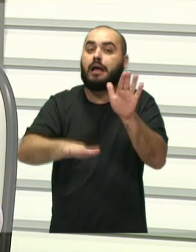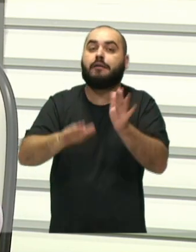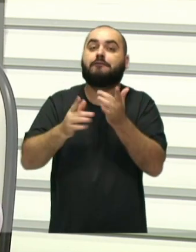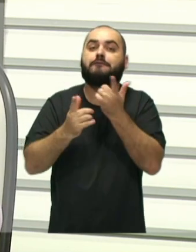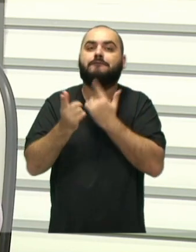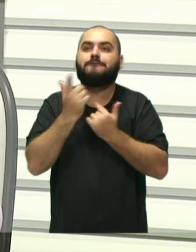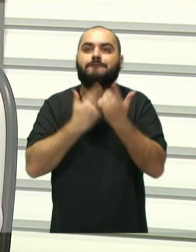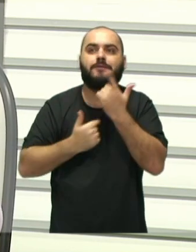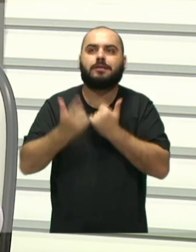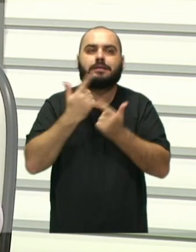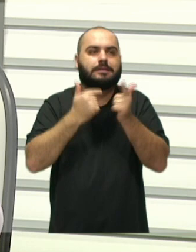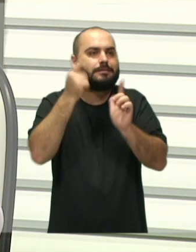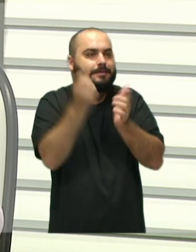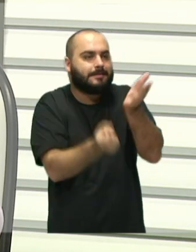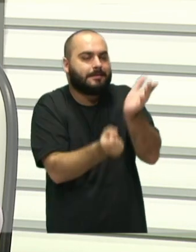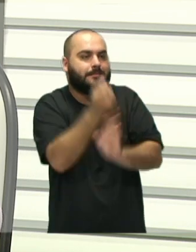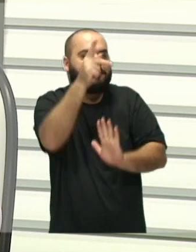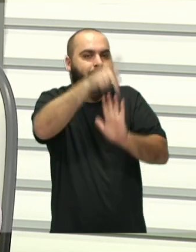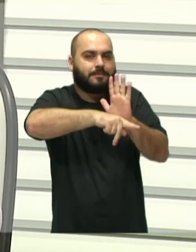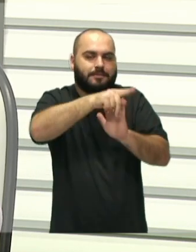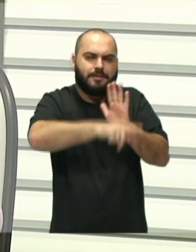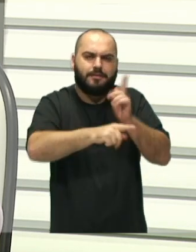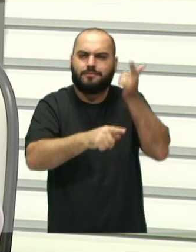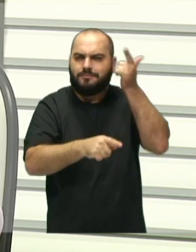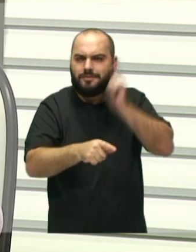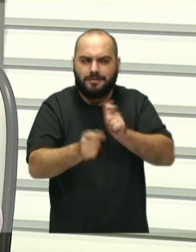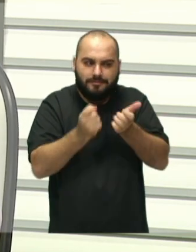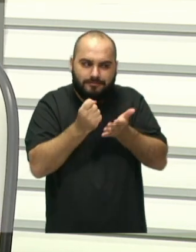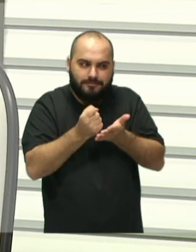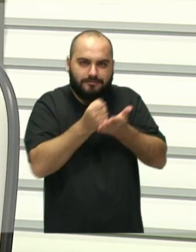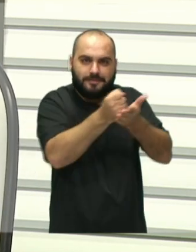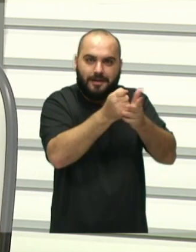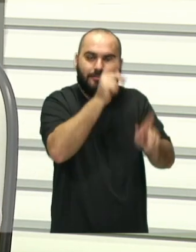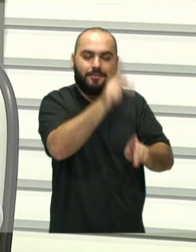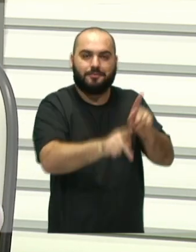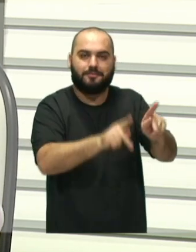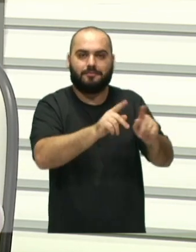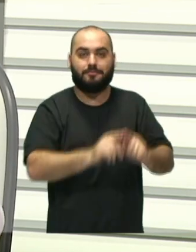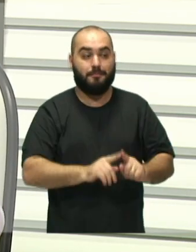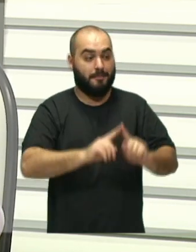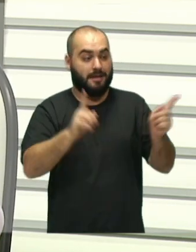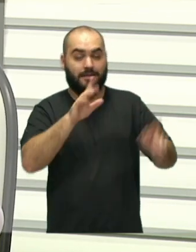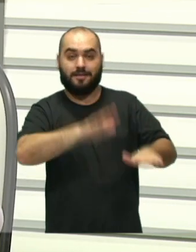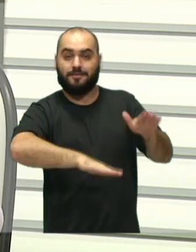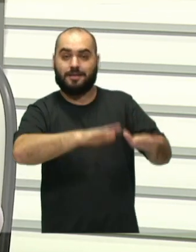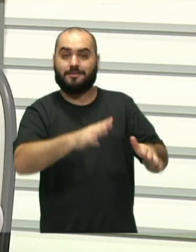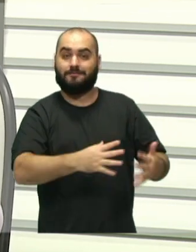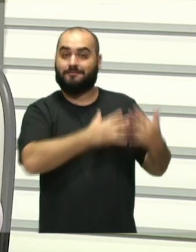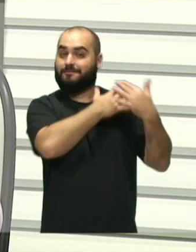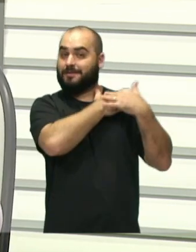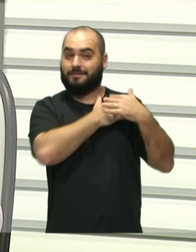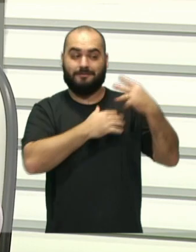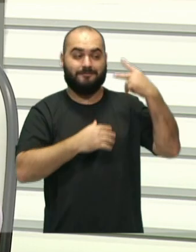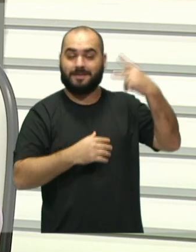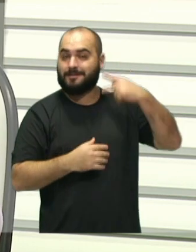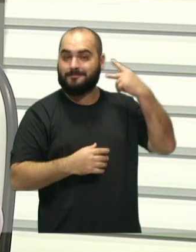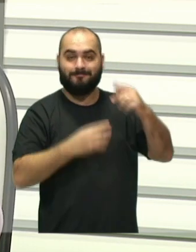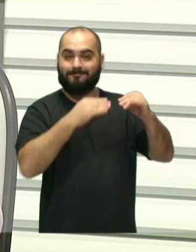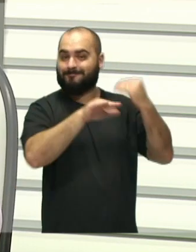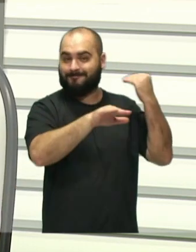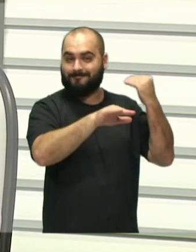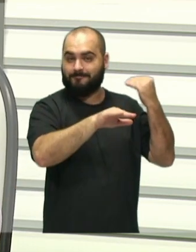a gente sabe que atende a população em alguma demanda mas não é competência do vereador às vezes é do executivo